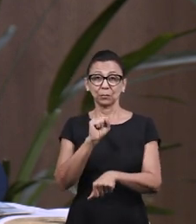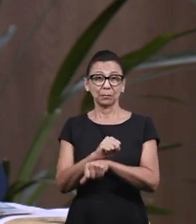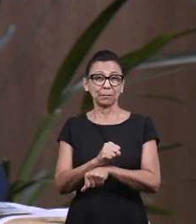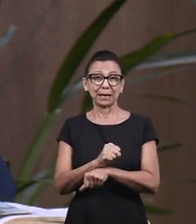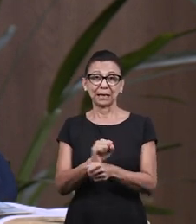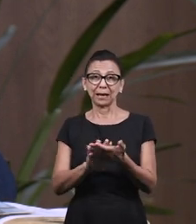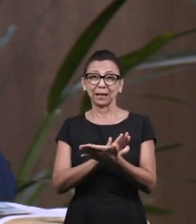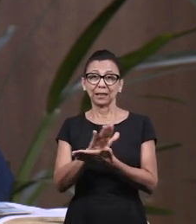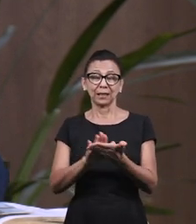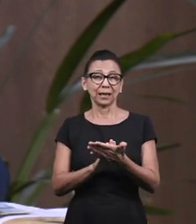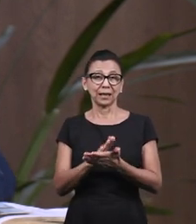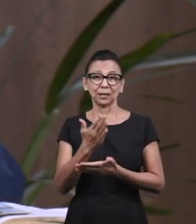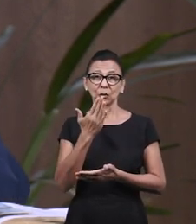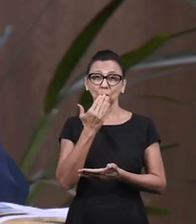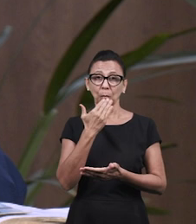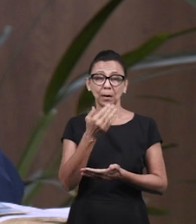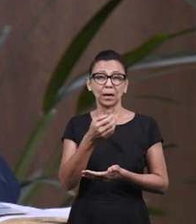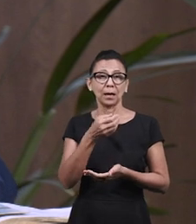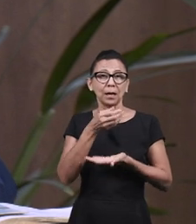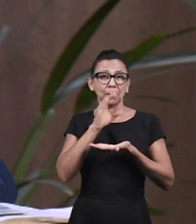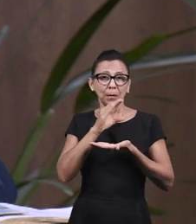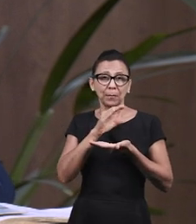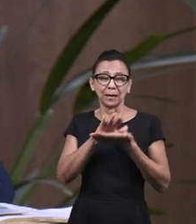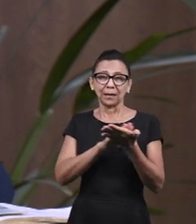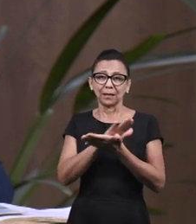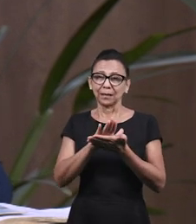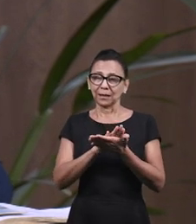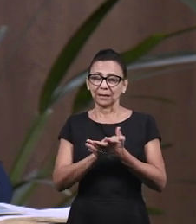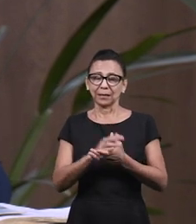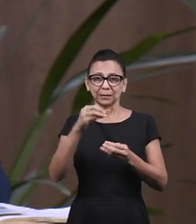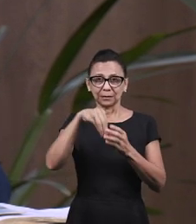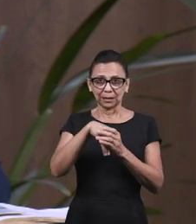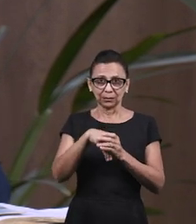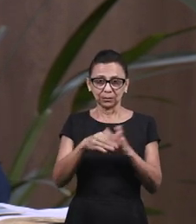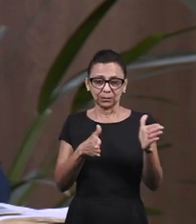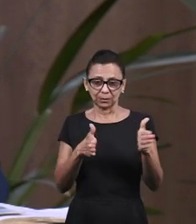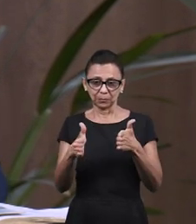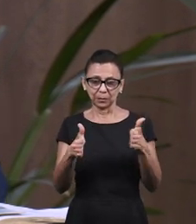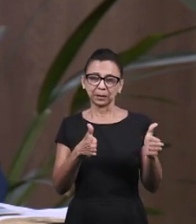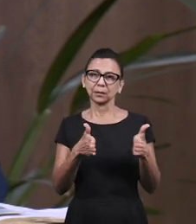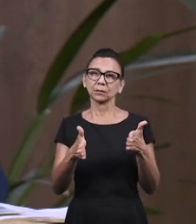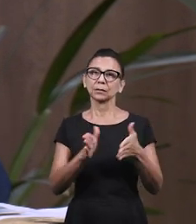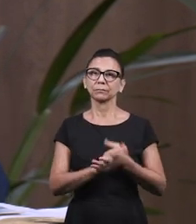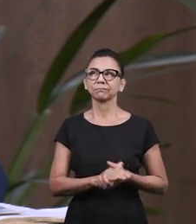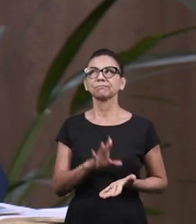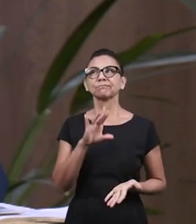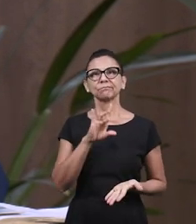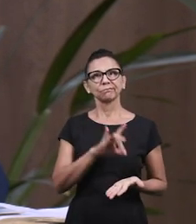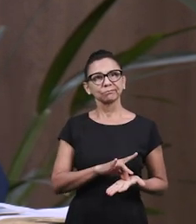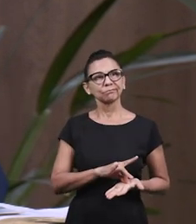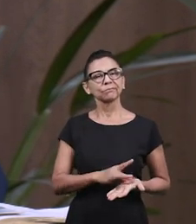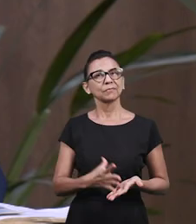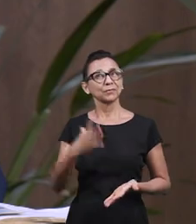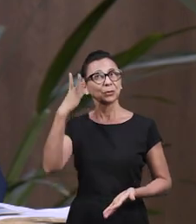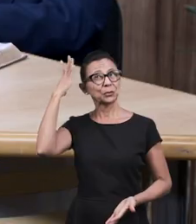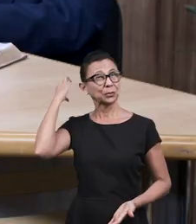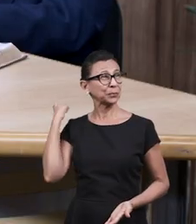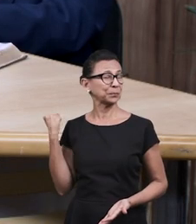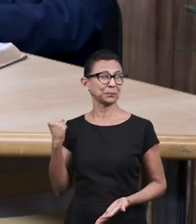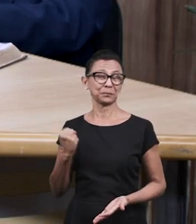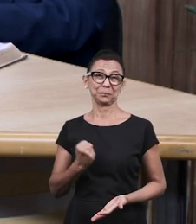sem beber. Quer dizer, ou comendo e bebendo dentro desse tempo, né? Dentro desse tempo. Dentro desse tempo. Então, é realmente uma